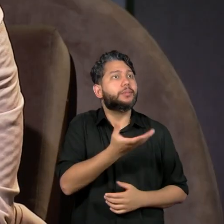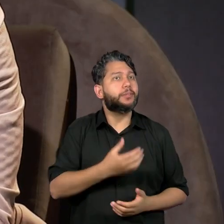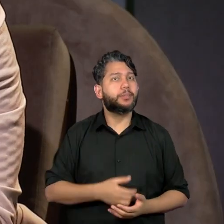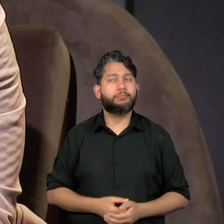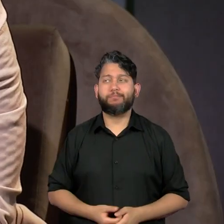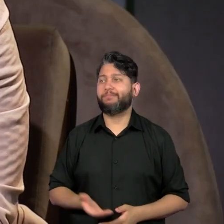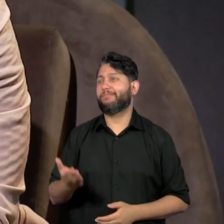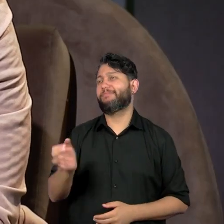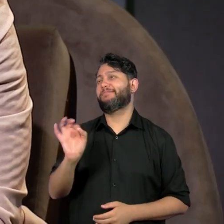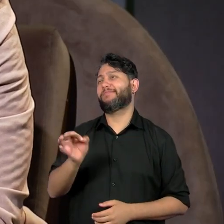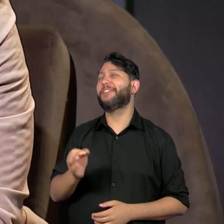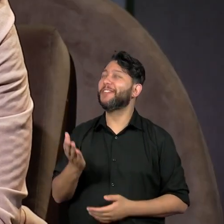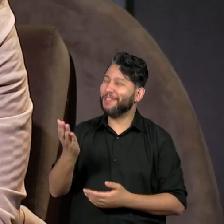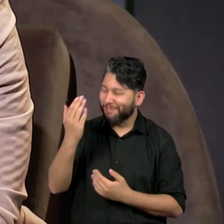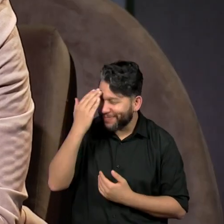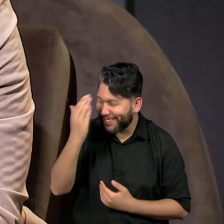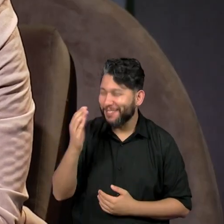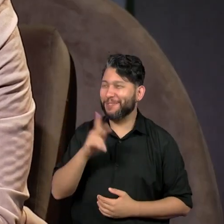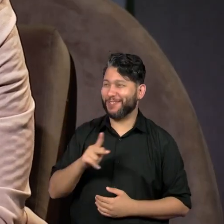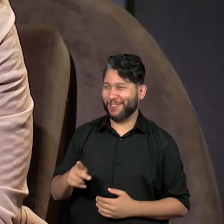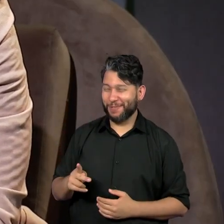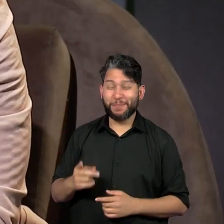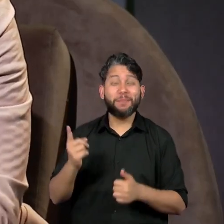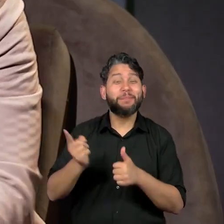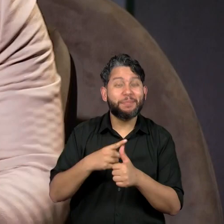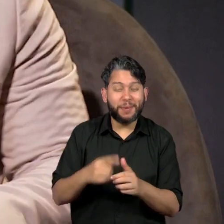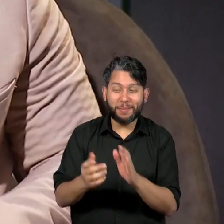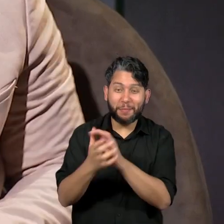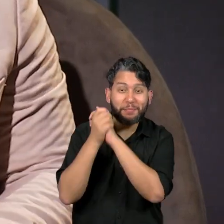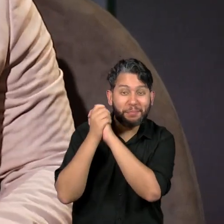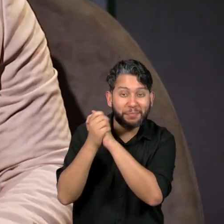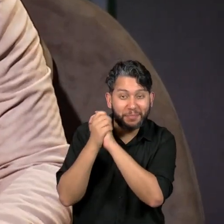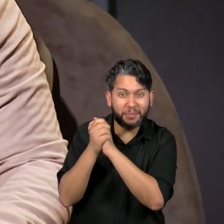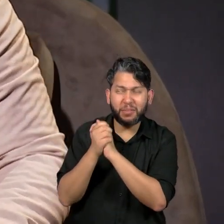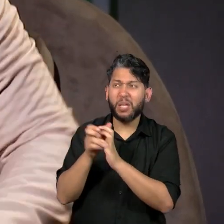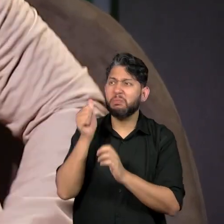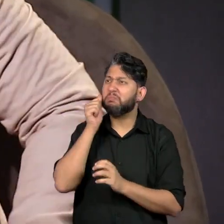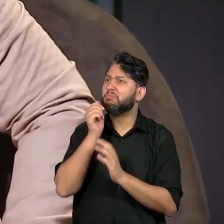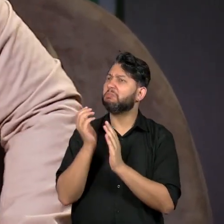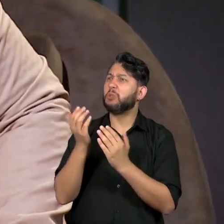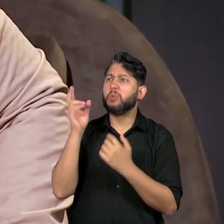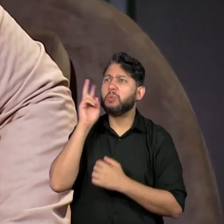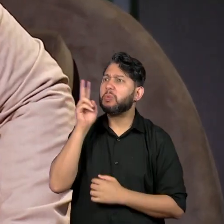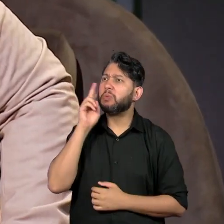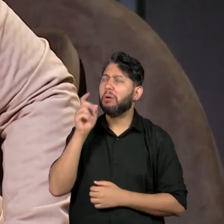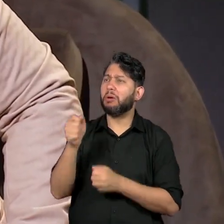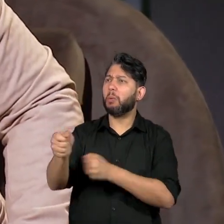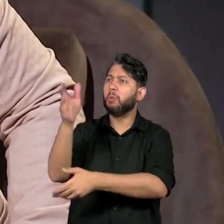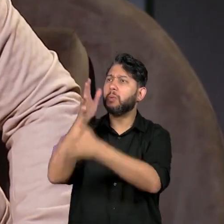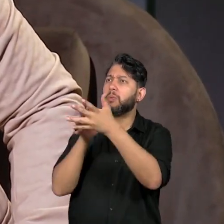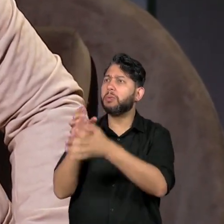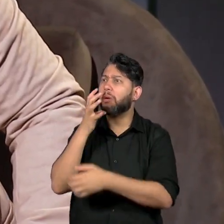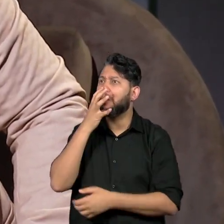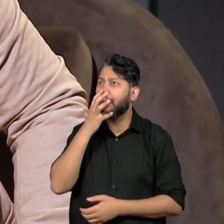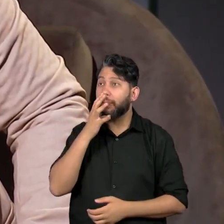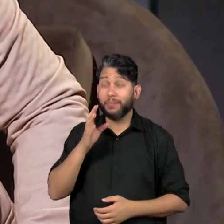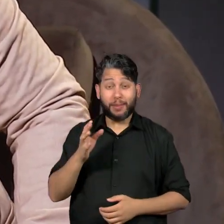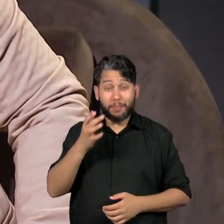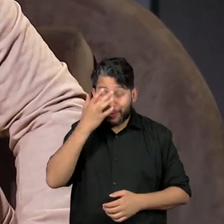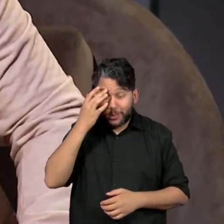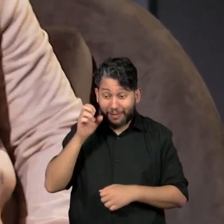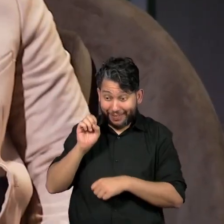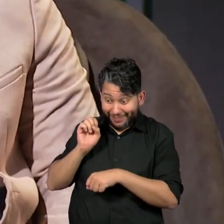professor, vou dividir em 3 partes. A primeira, parabéns a Dani pela história dela, que é muito emocionante. Genial. Ela tem a primeira coisa que a gente procura no mercado,